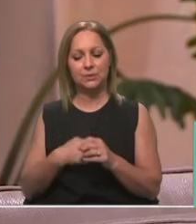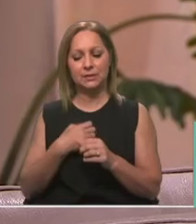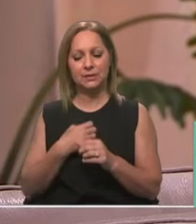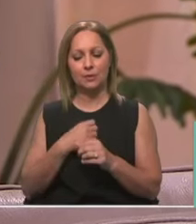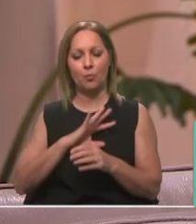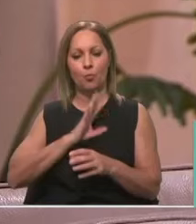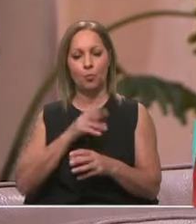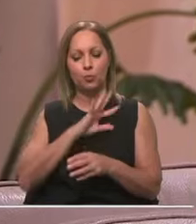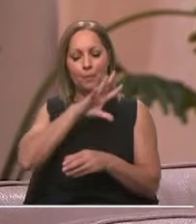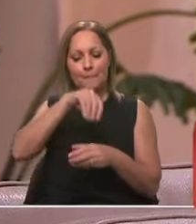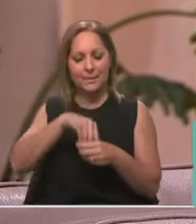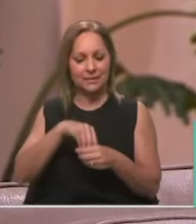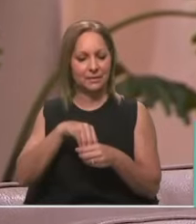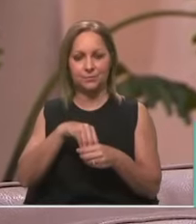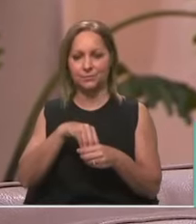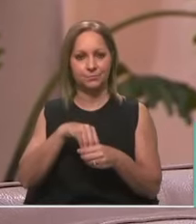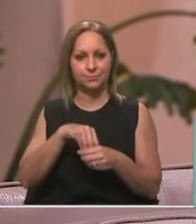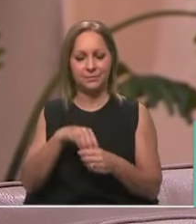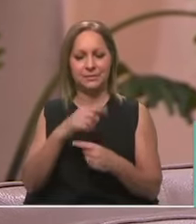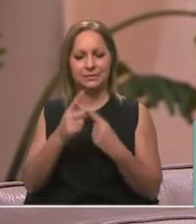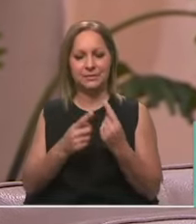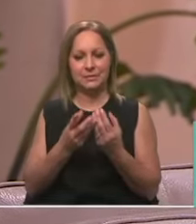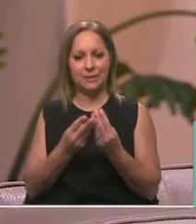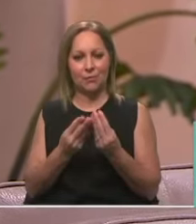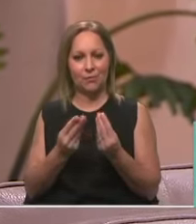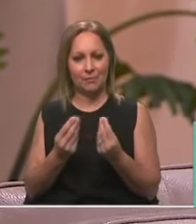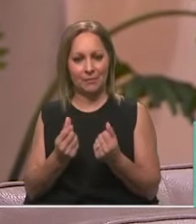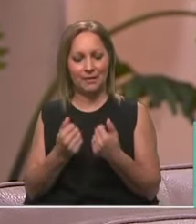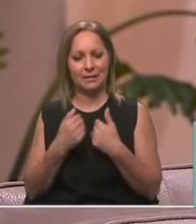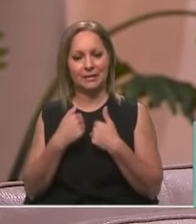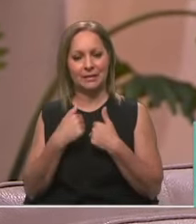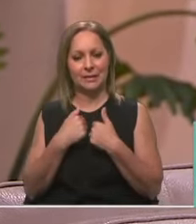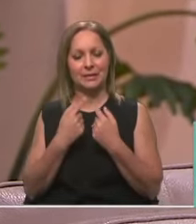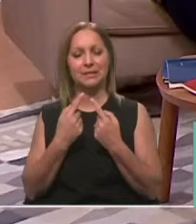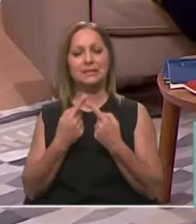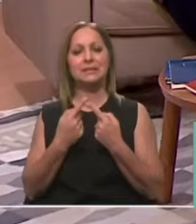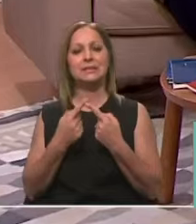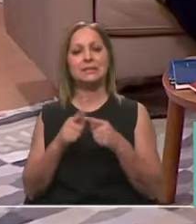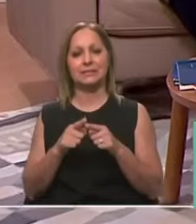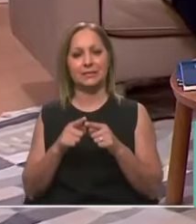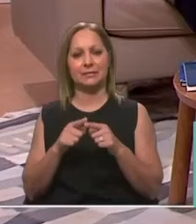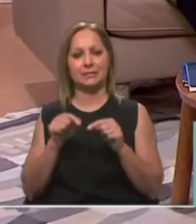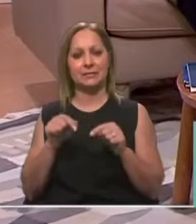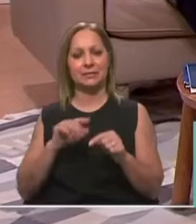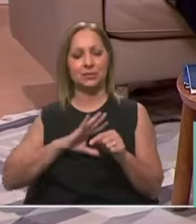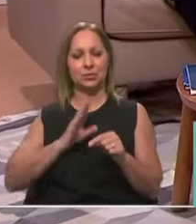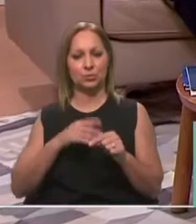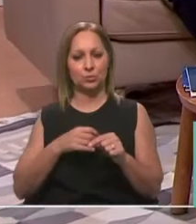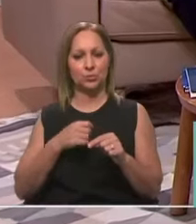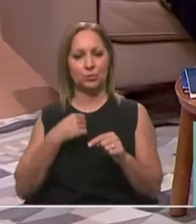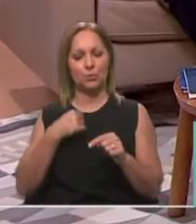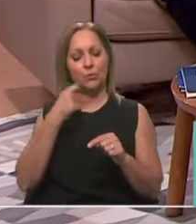mundo, eu sinto que de alguma forma eu não me encaixo nos parâmetros deste mundo terreno. Sempre fui uma pessoa